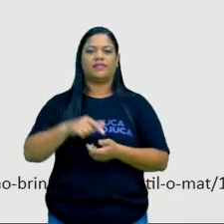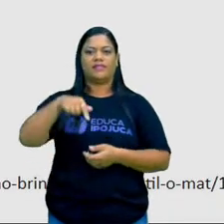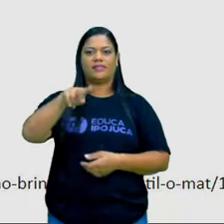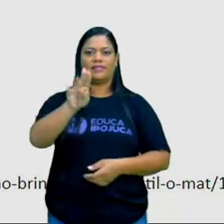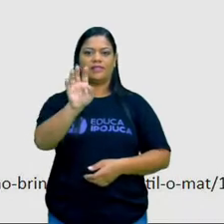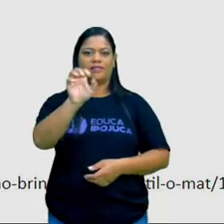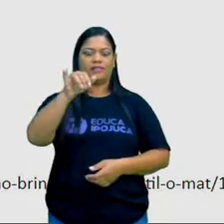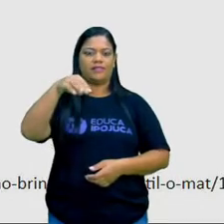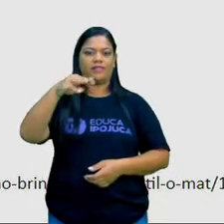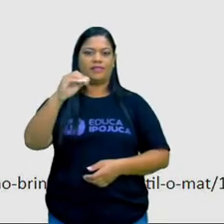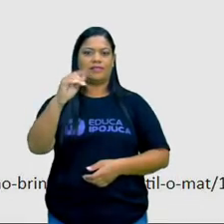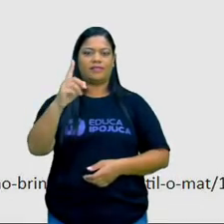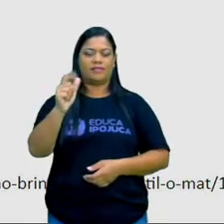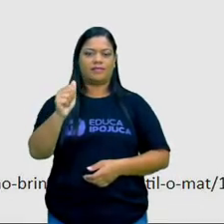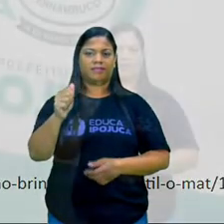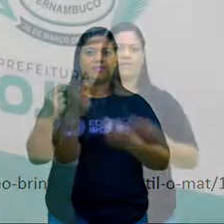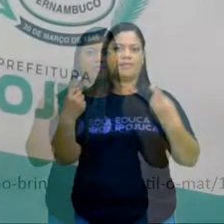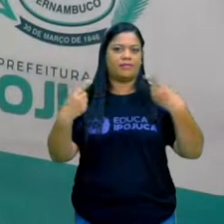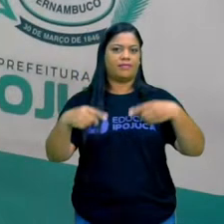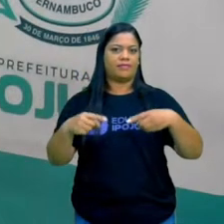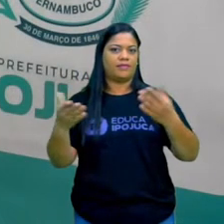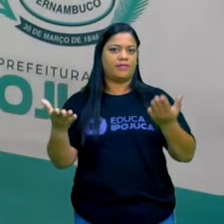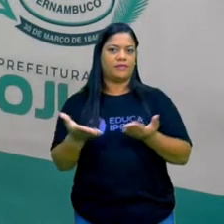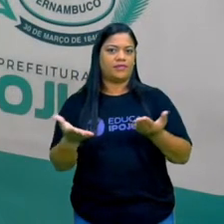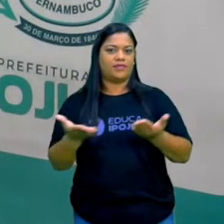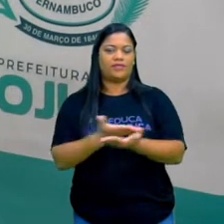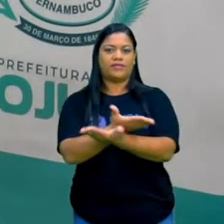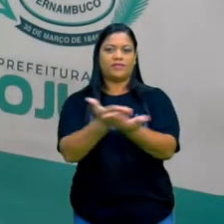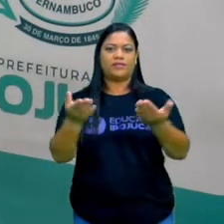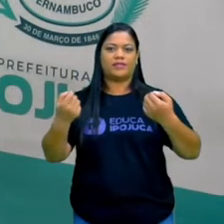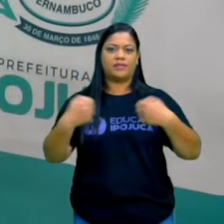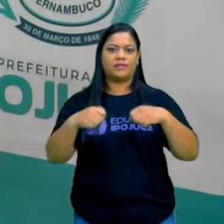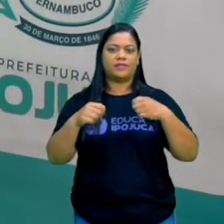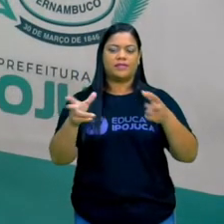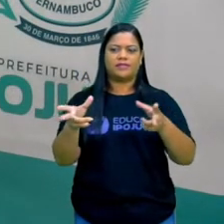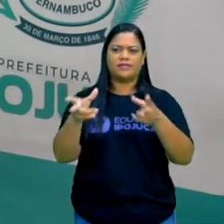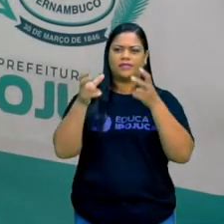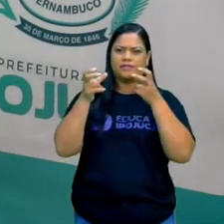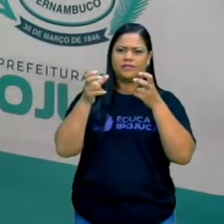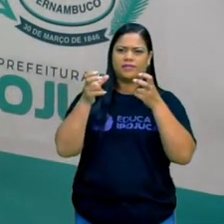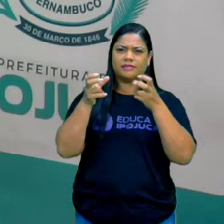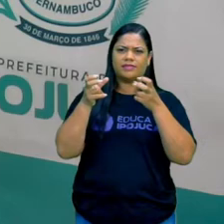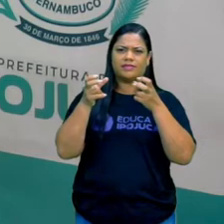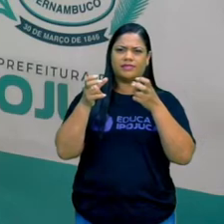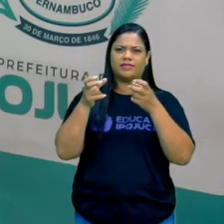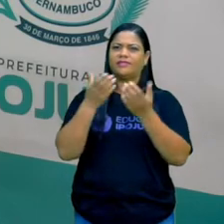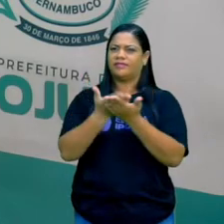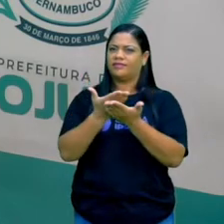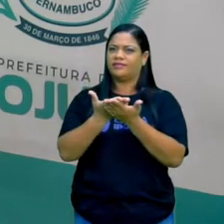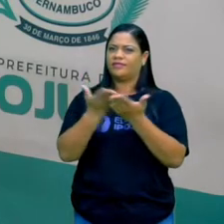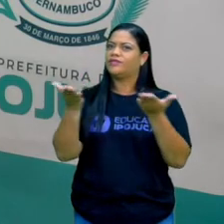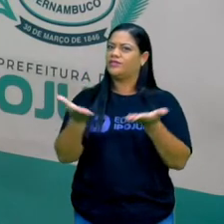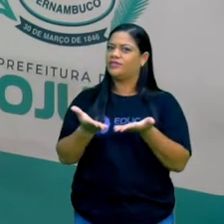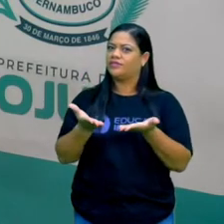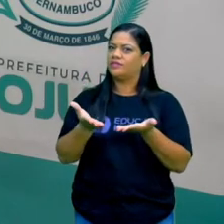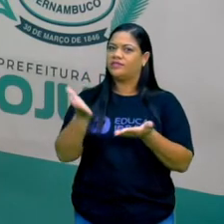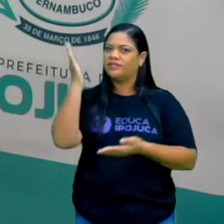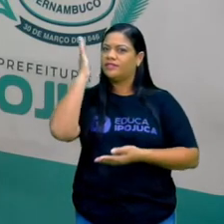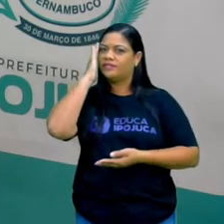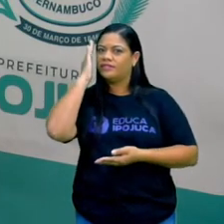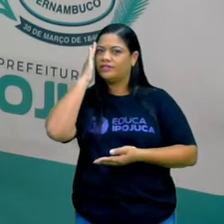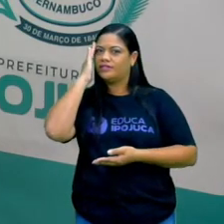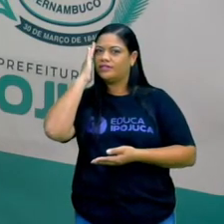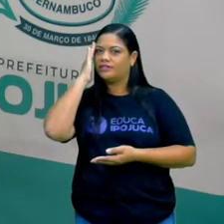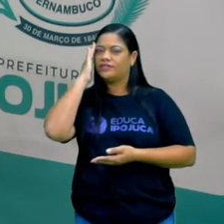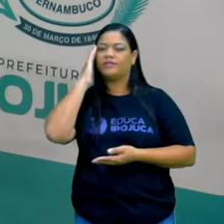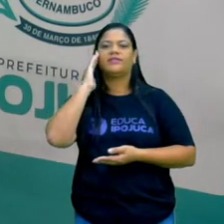E o nosso desafio de hoje, vocês precisam ter prestado atenção. Prestar prestar atenção nas nossas aulas. Entender um